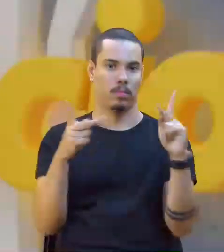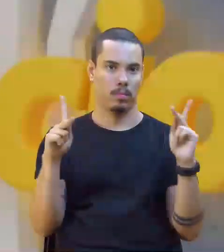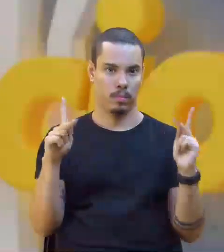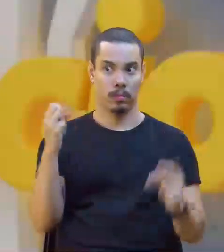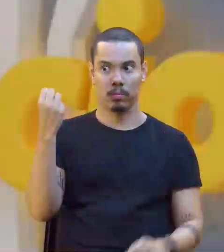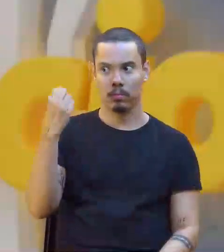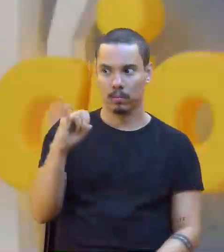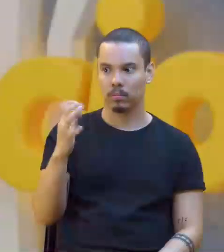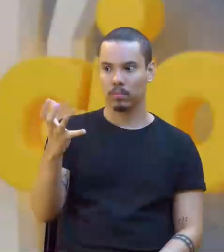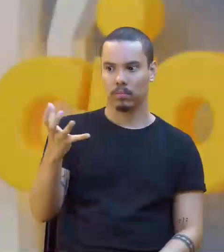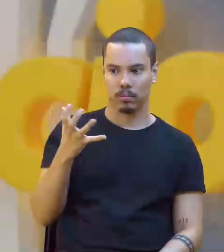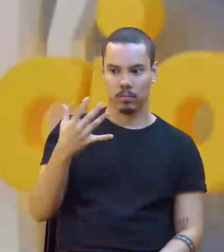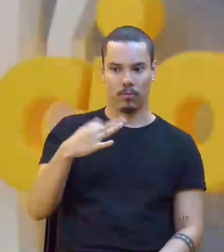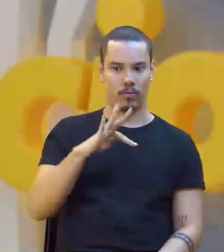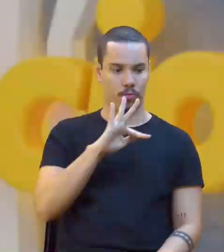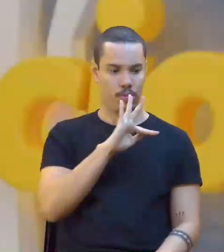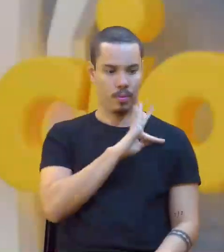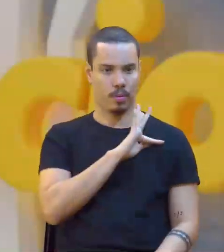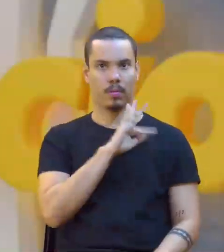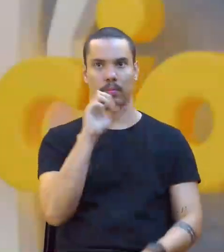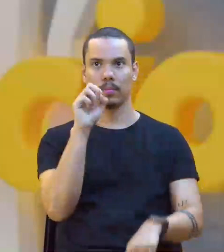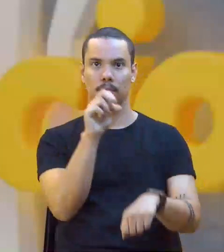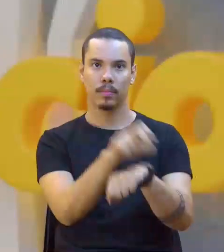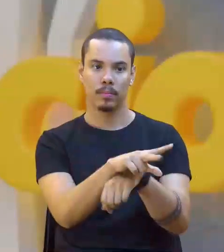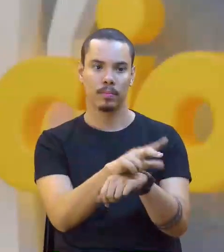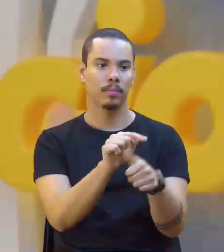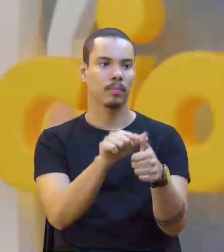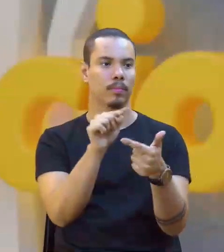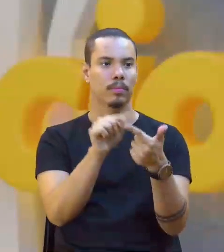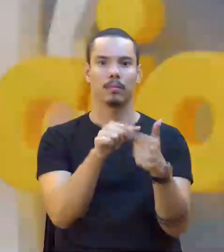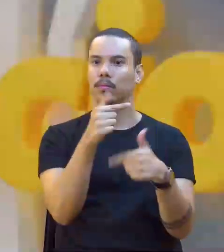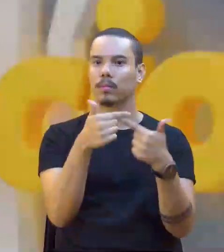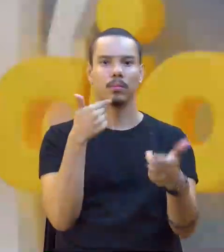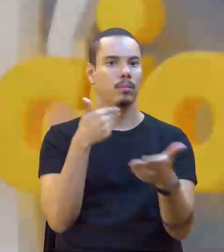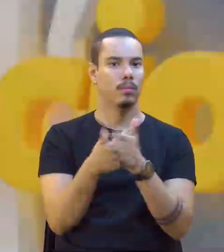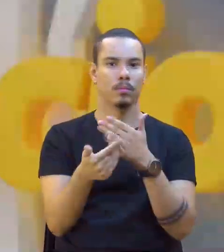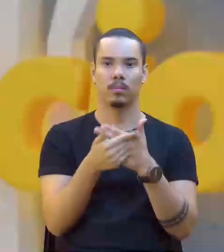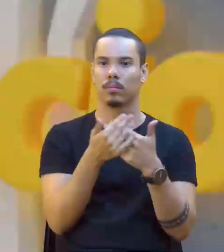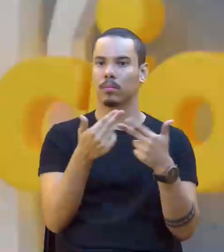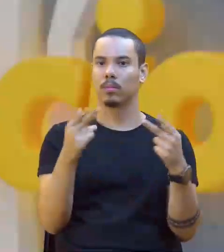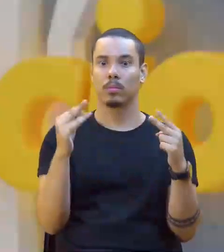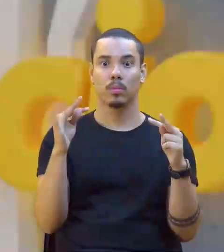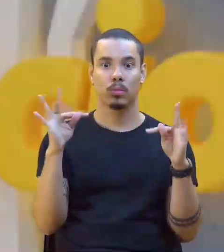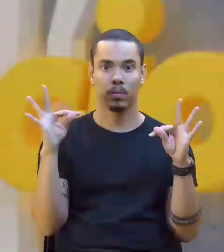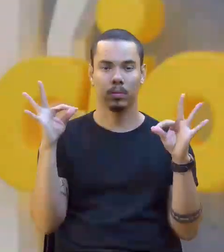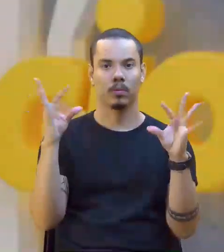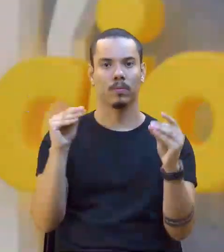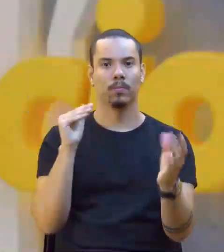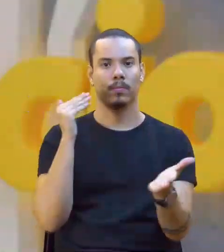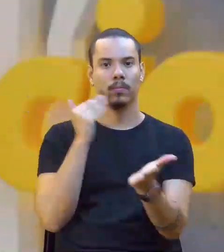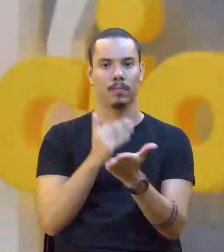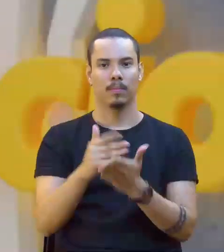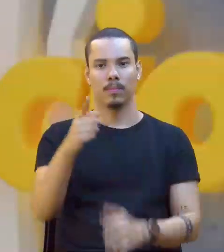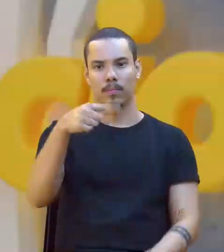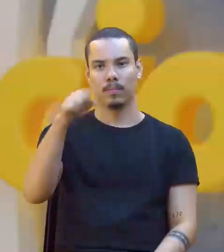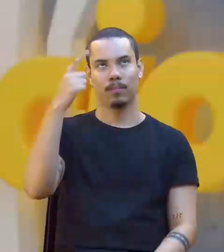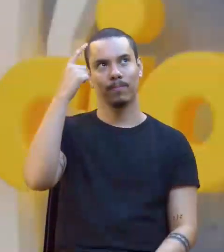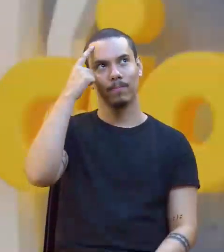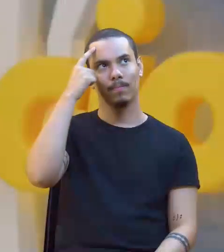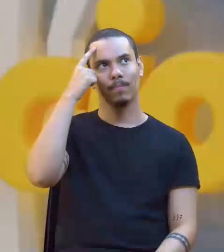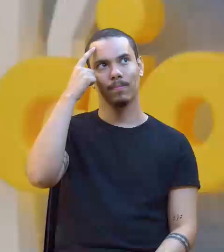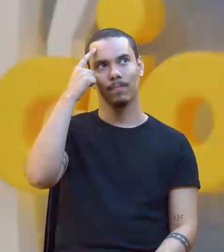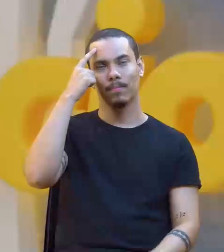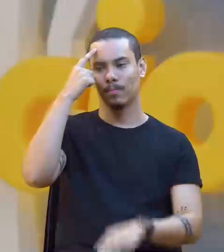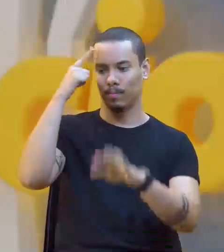uma faculdade, se quiserem, sei lá, qualquer coisa, tudo vai ser a partir ali desse encerramento desse